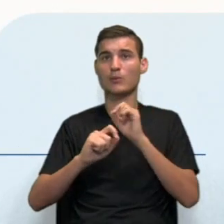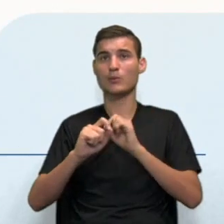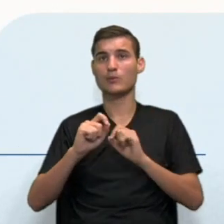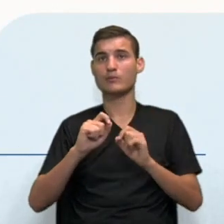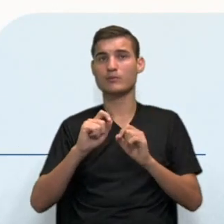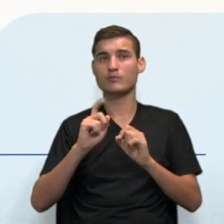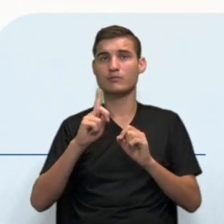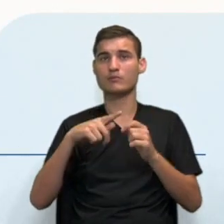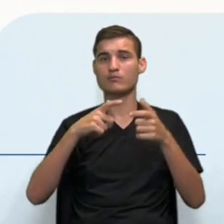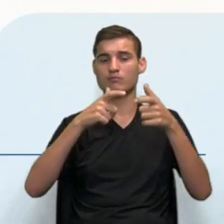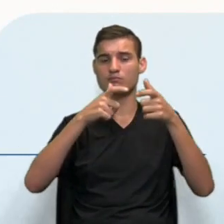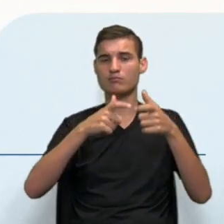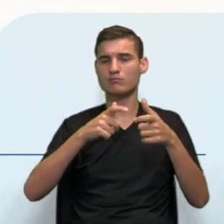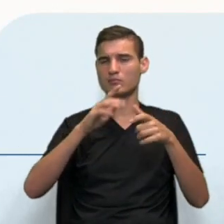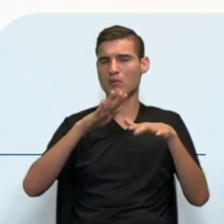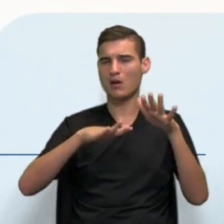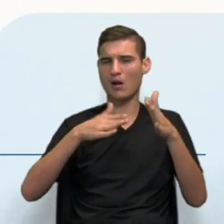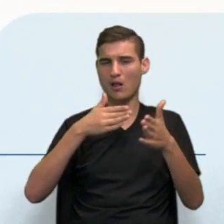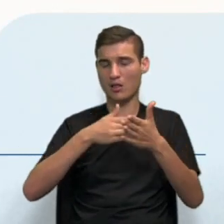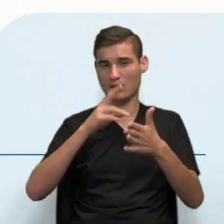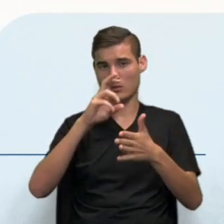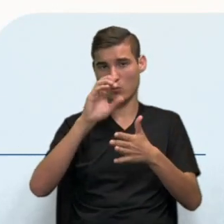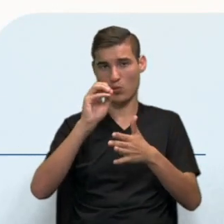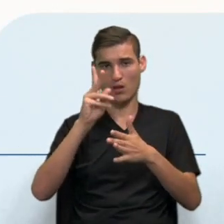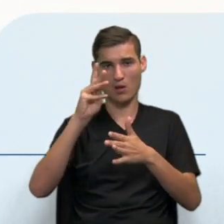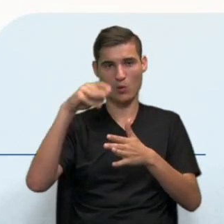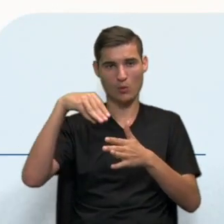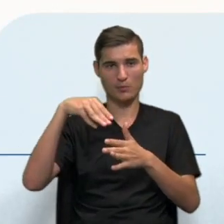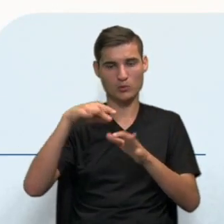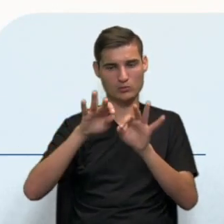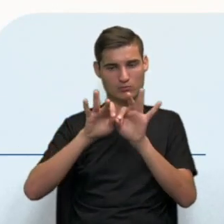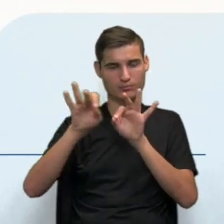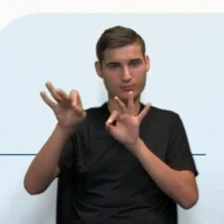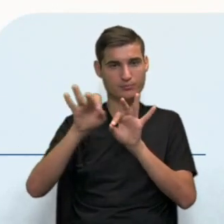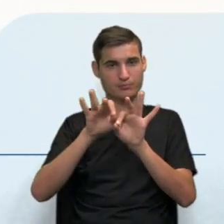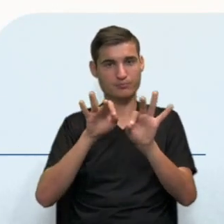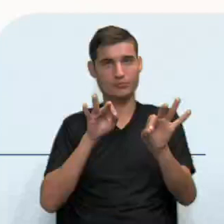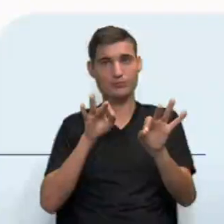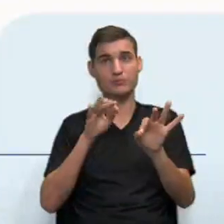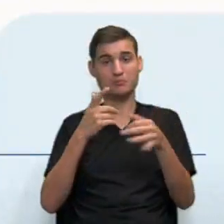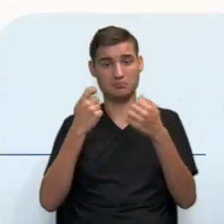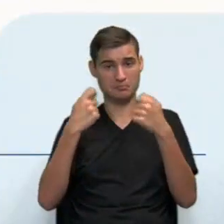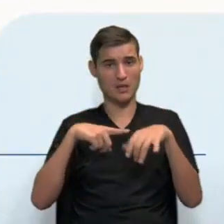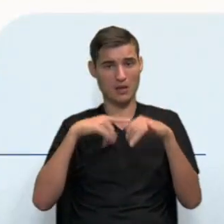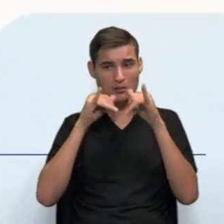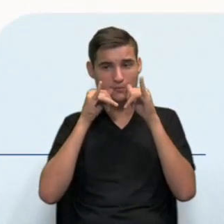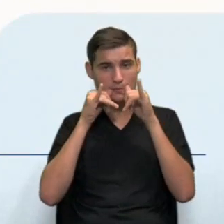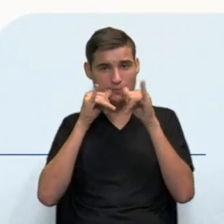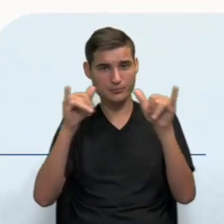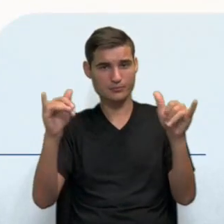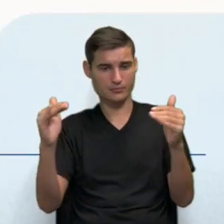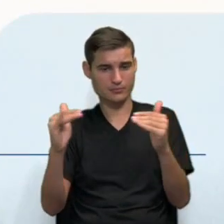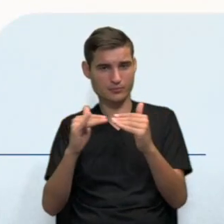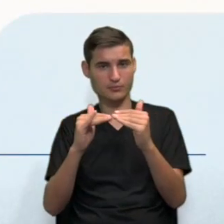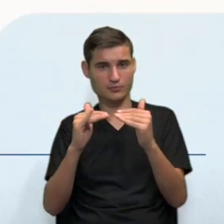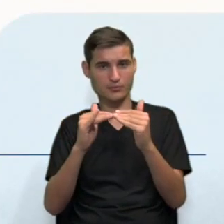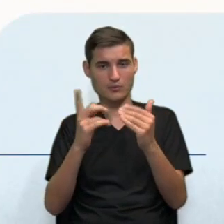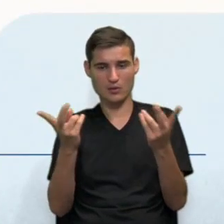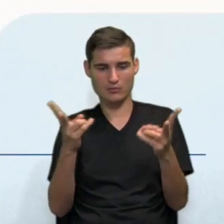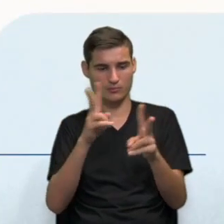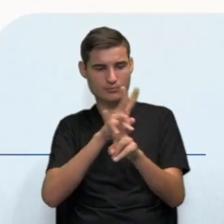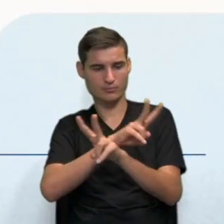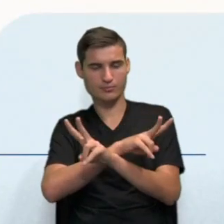está espaçado de no máximo 50 km. A transmissão tem que acontecer de um lado para o